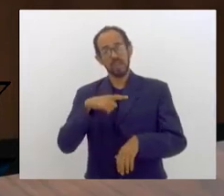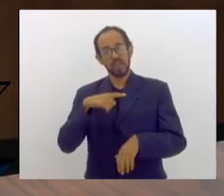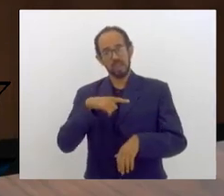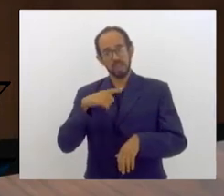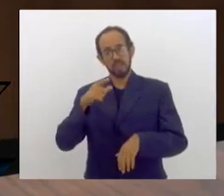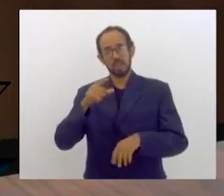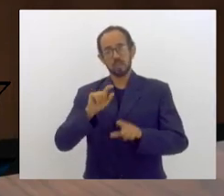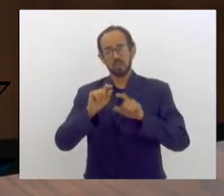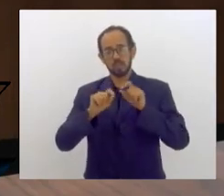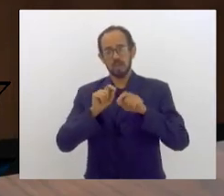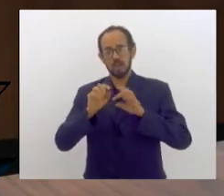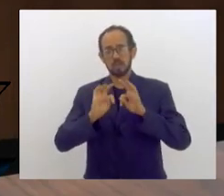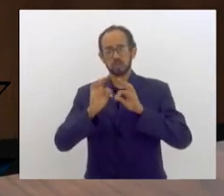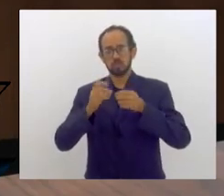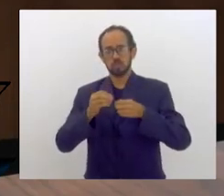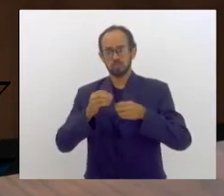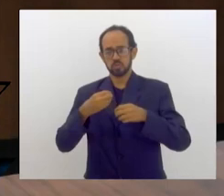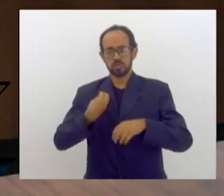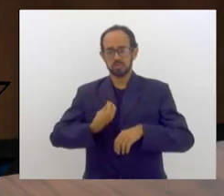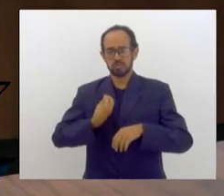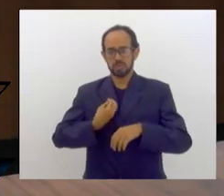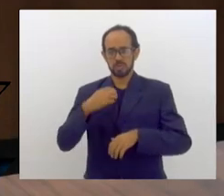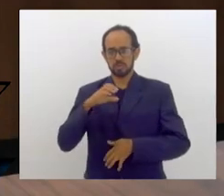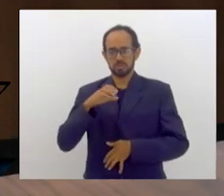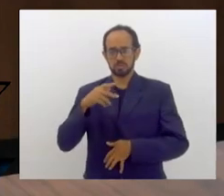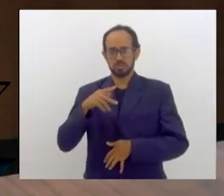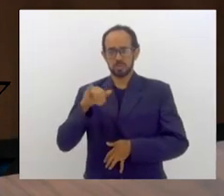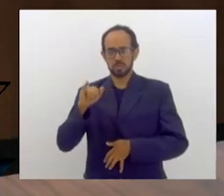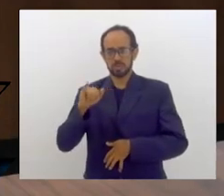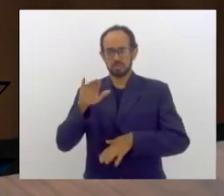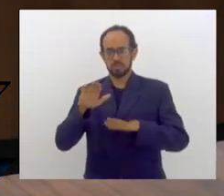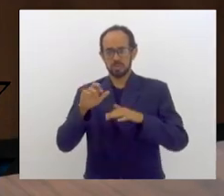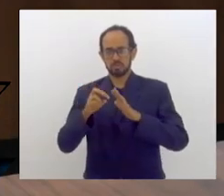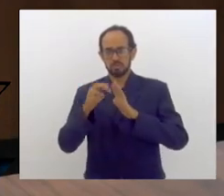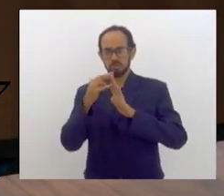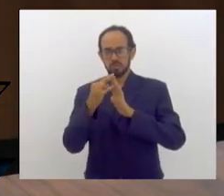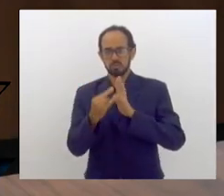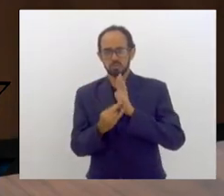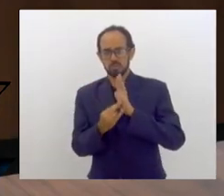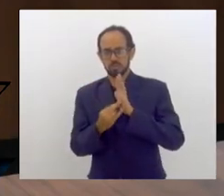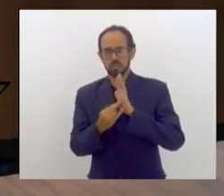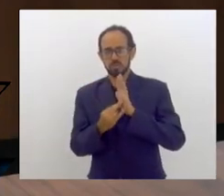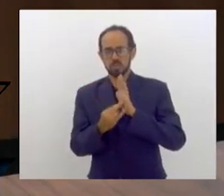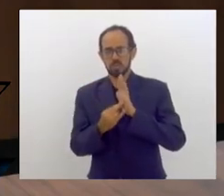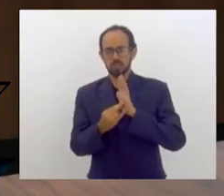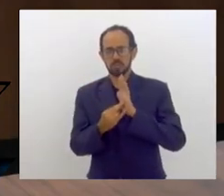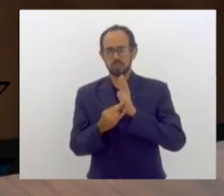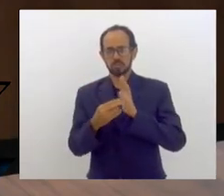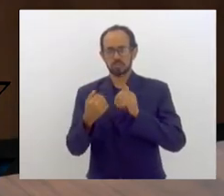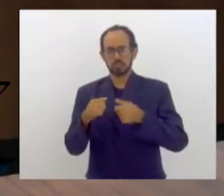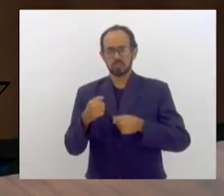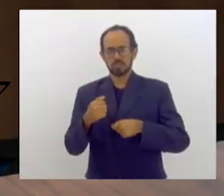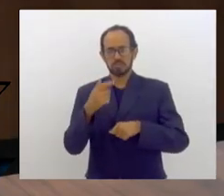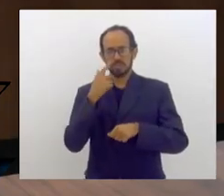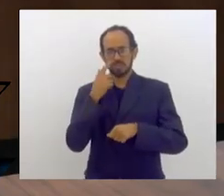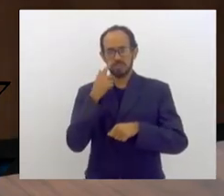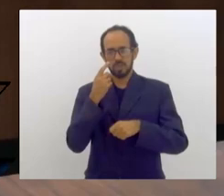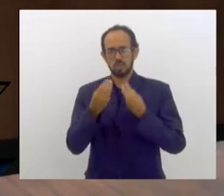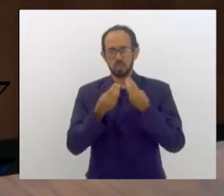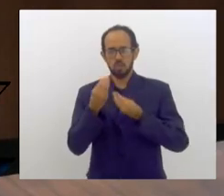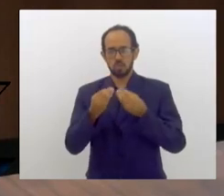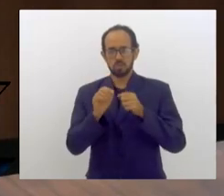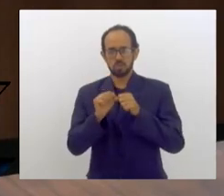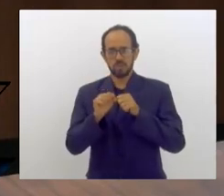que participaram da CPI. Então, é até para o regimento interno a gente ver como é que a gente faz esse tipo de ação com